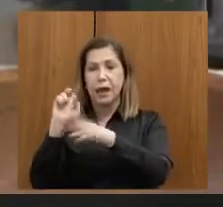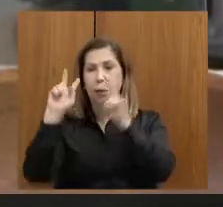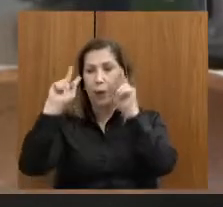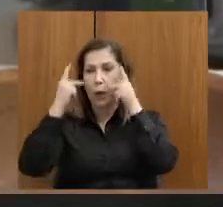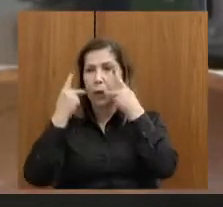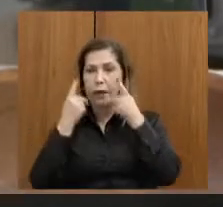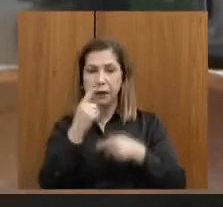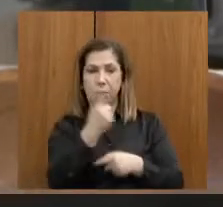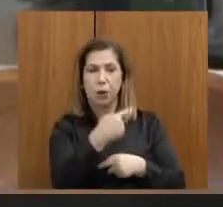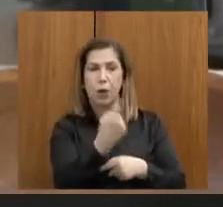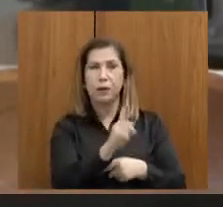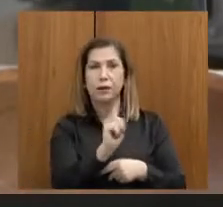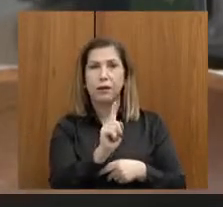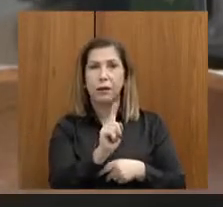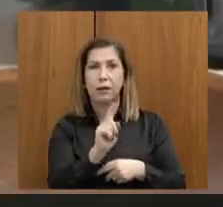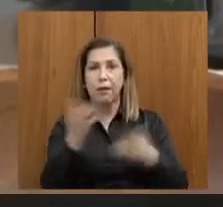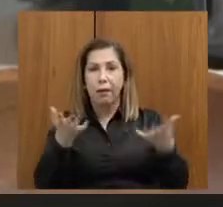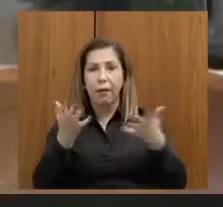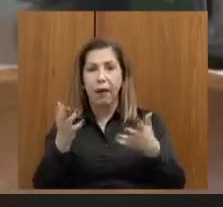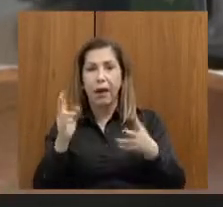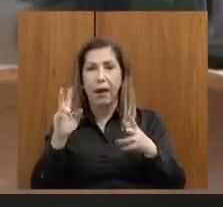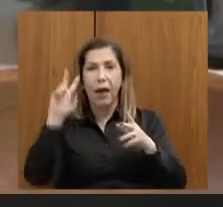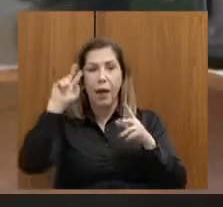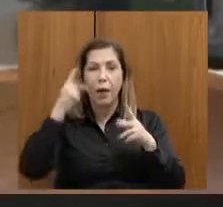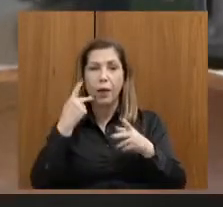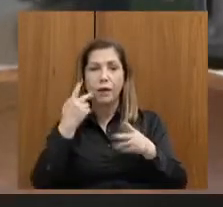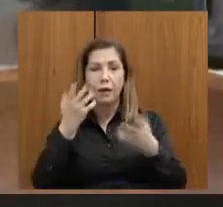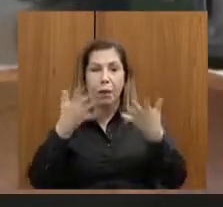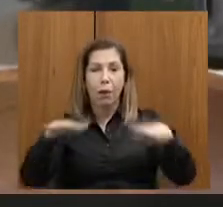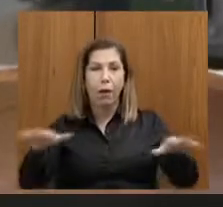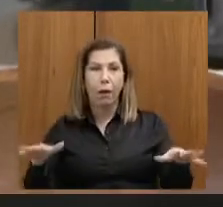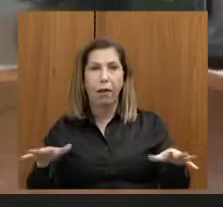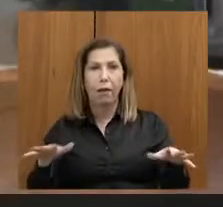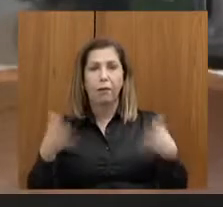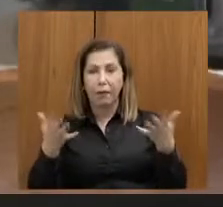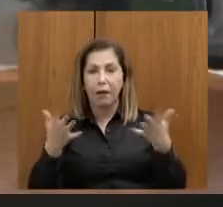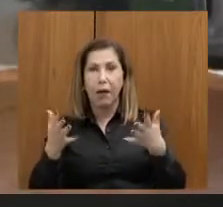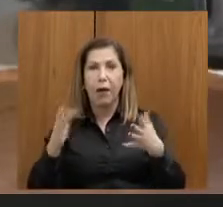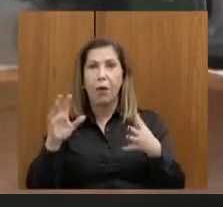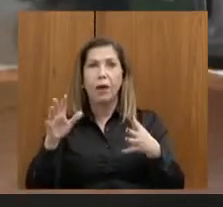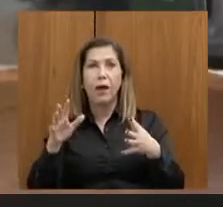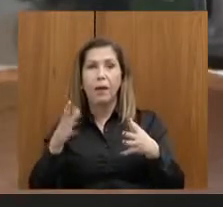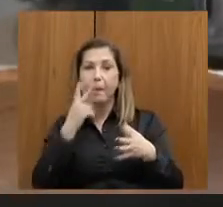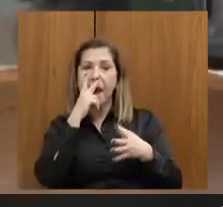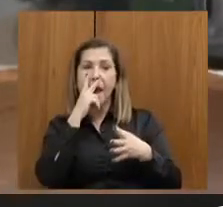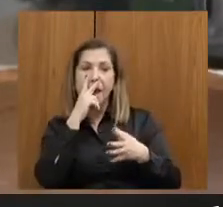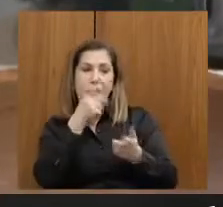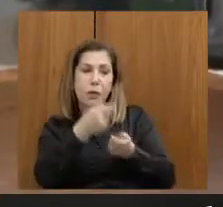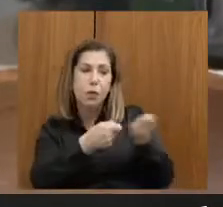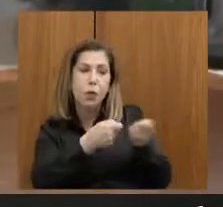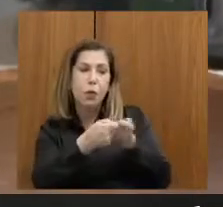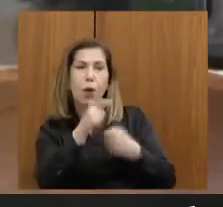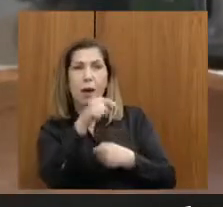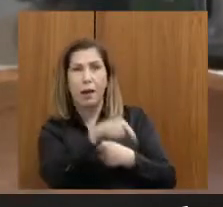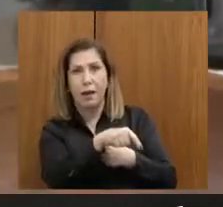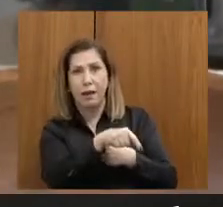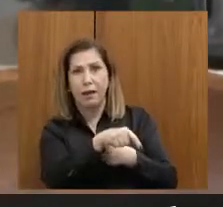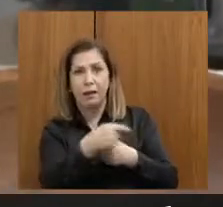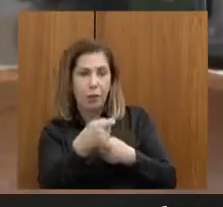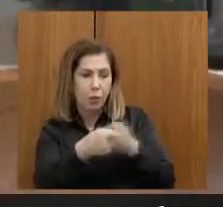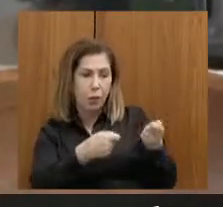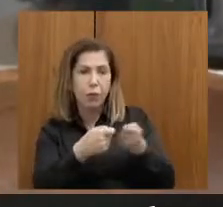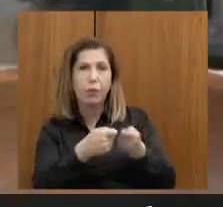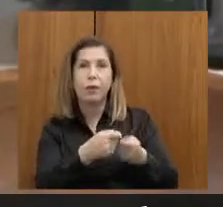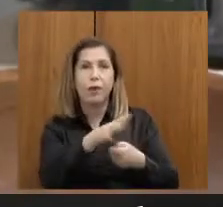conhece e brinquedos conhecer eles querem eles querem nos adestrar e para que